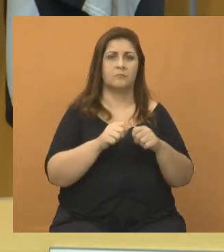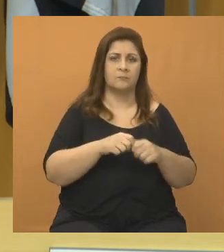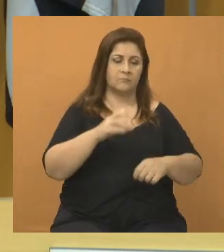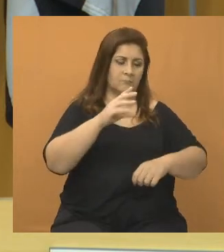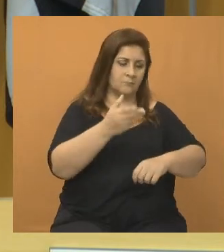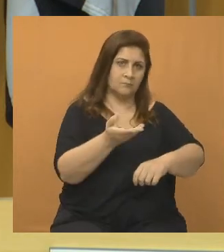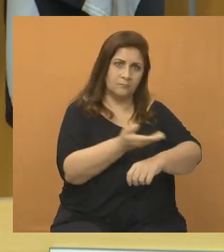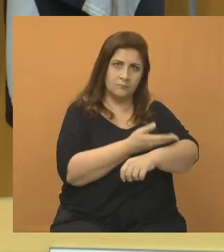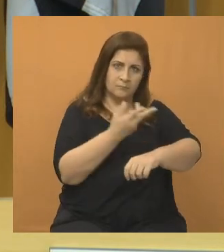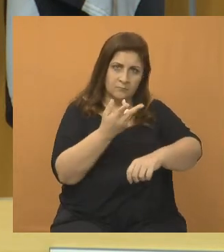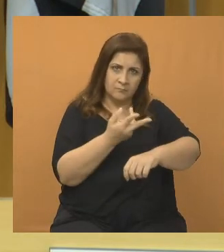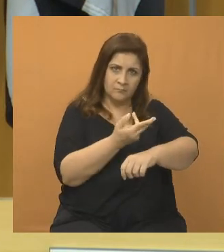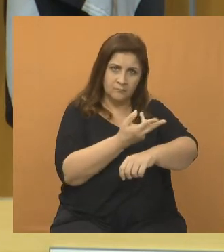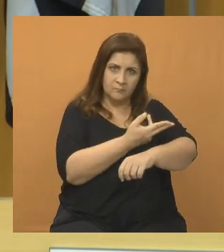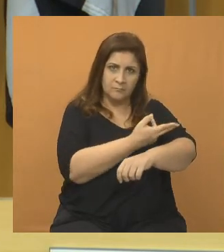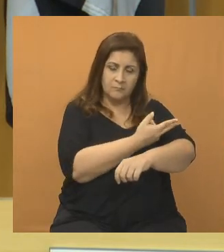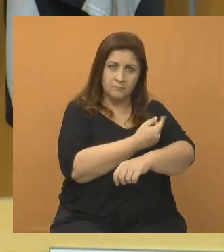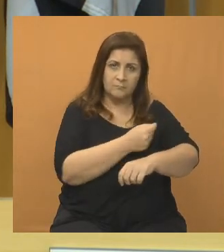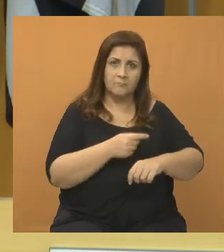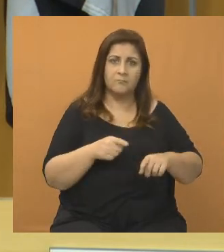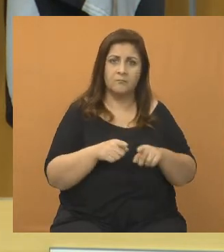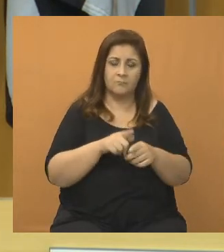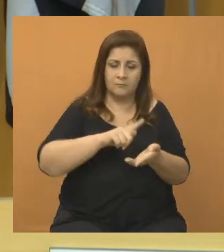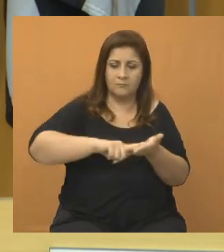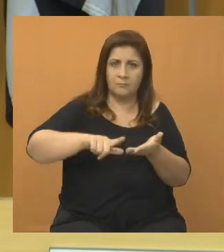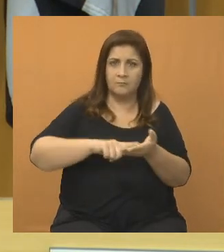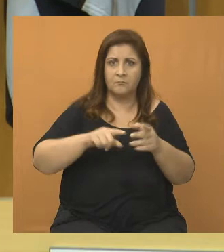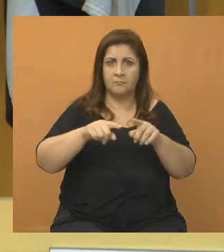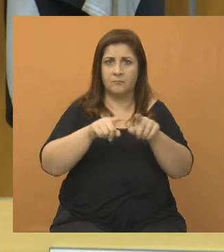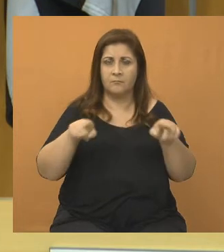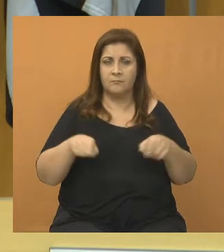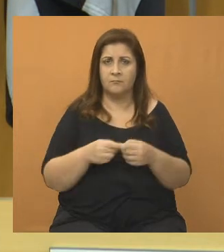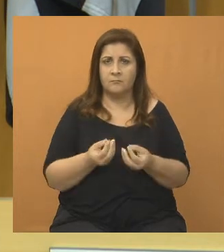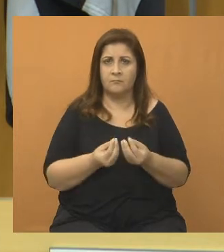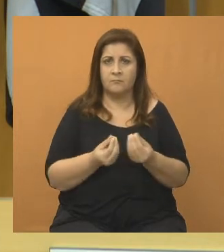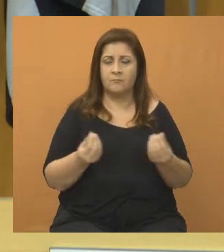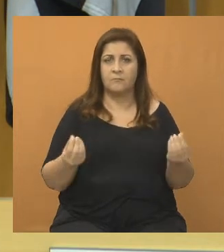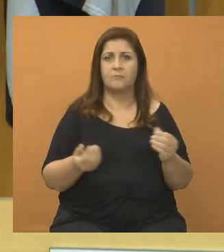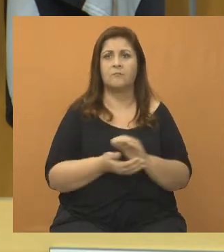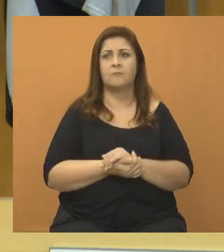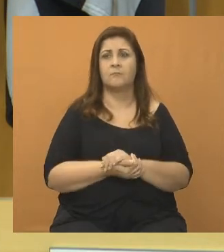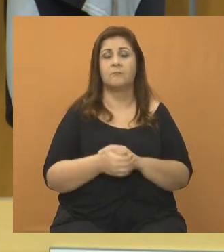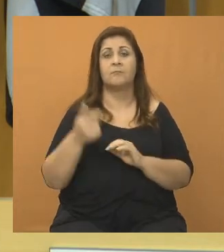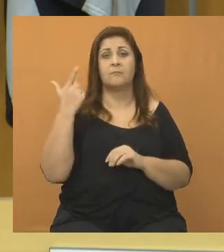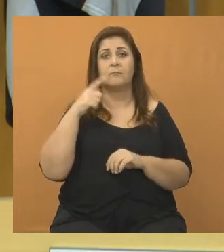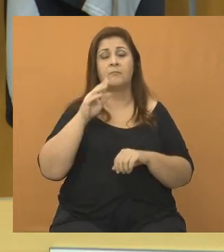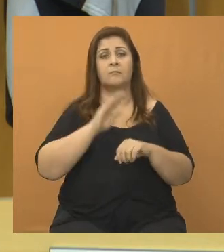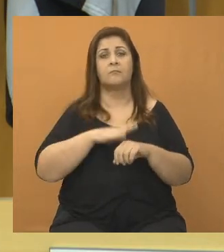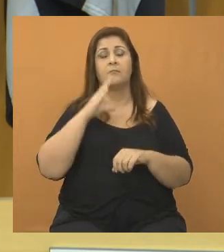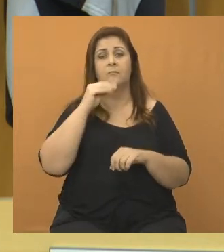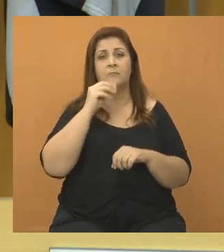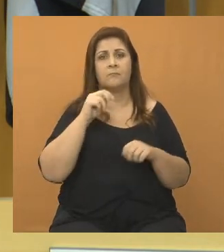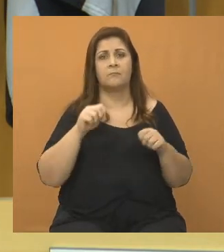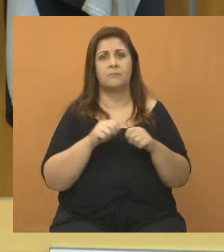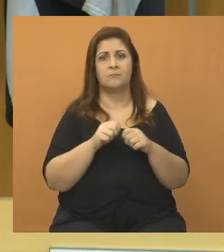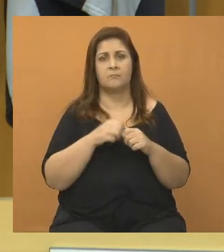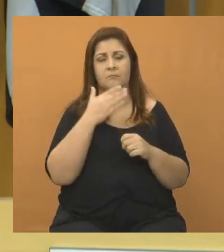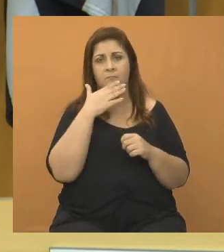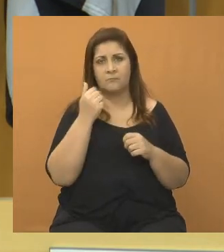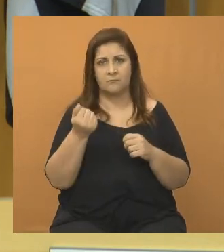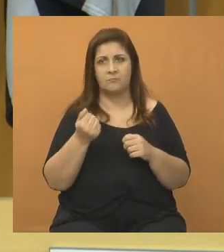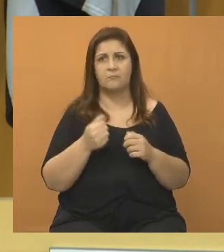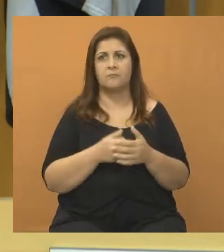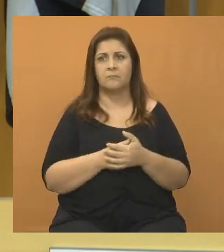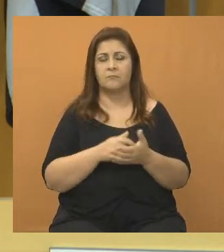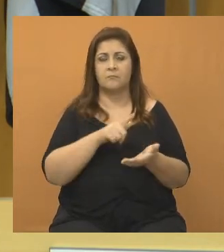limpeza, mais gente para fazer manutenção de praças e parques. Então, conseguir aumentar o efetivo para que a gente consiga melhorar a manutenção